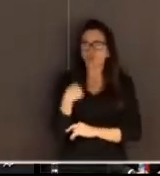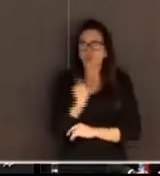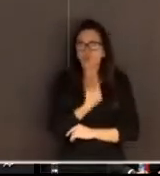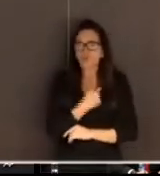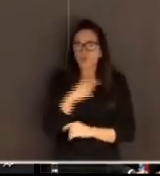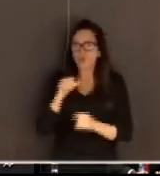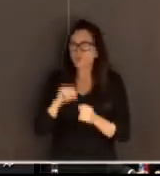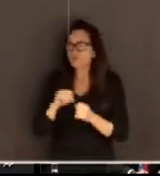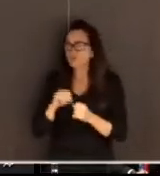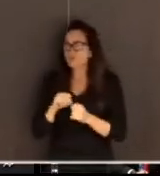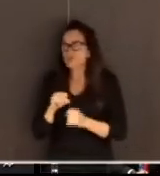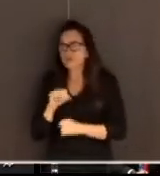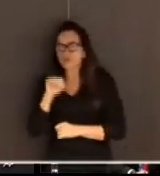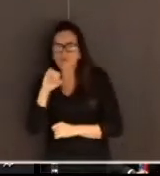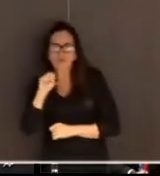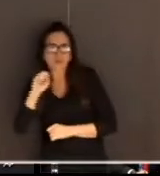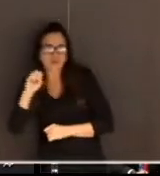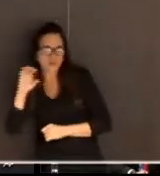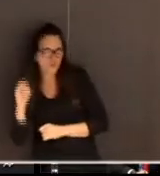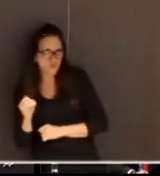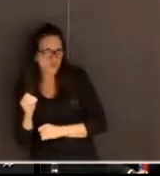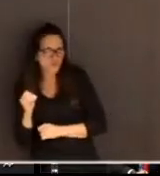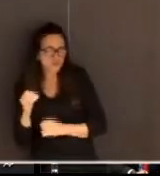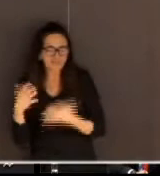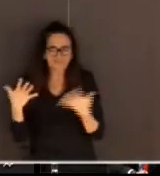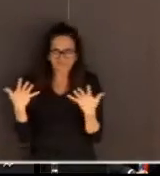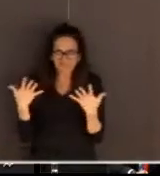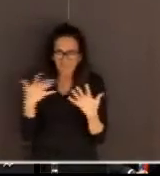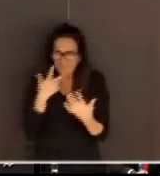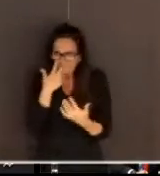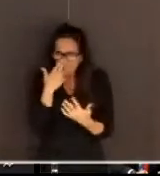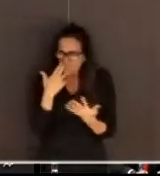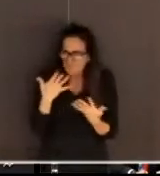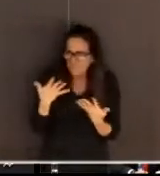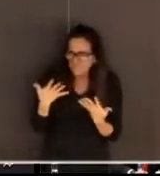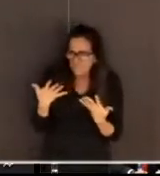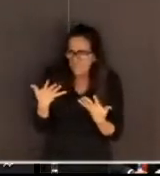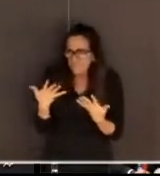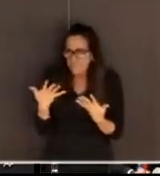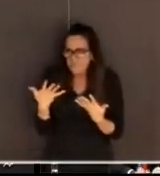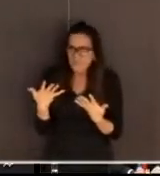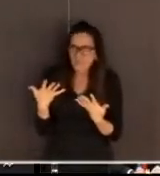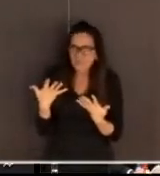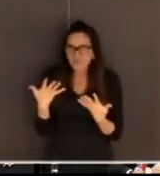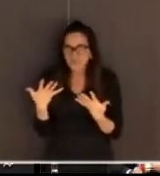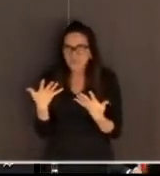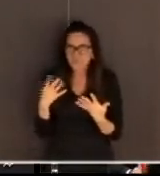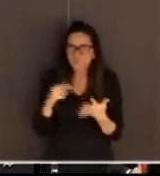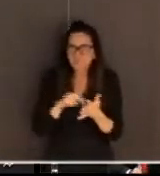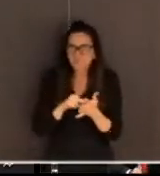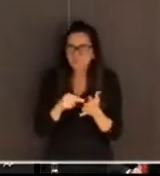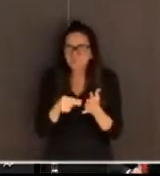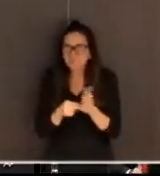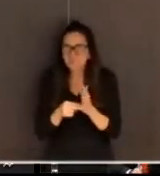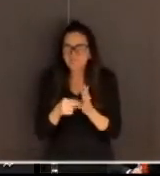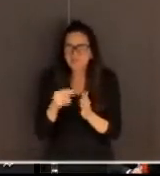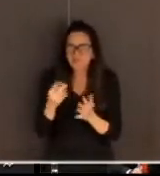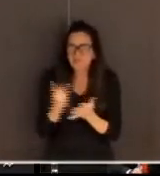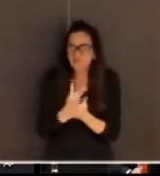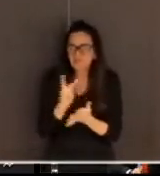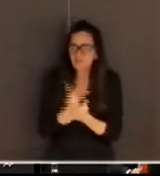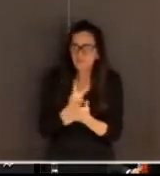fazemos isso, e a princípio a doutrina parece querer indicar, mas é um equívoco, nós não fazemos isso porque nós